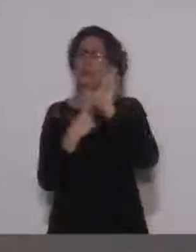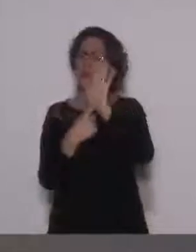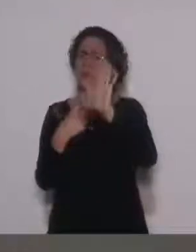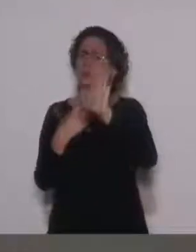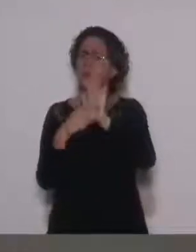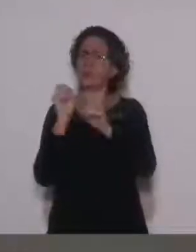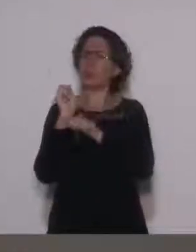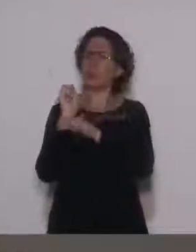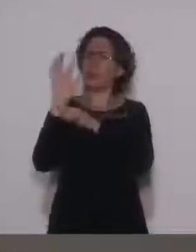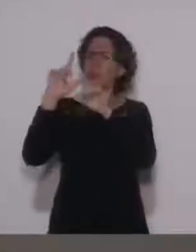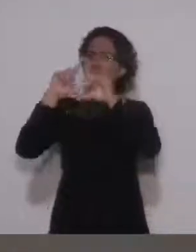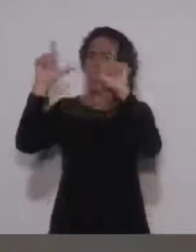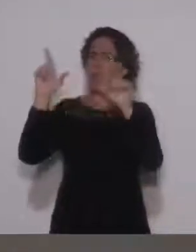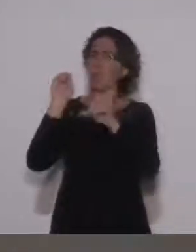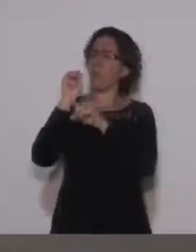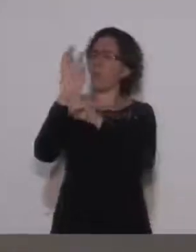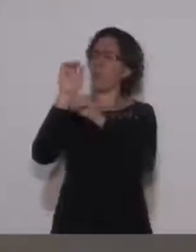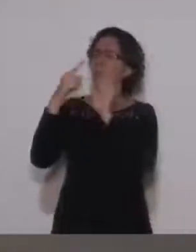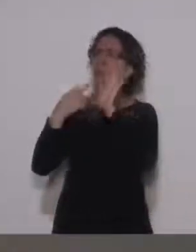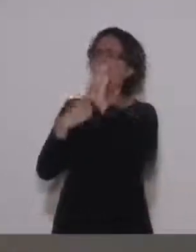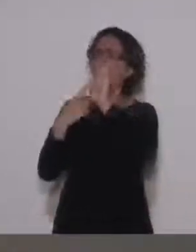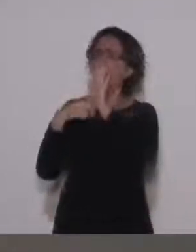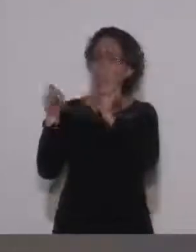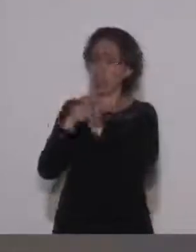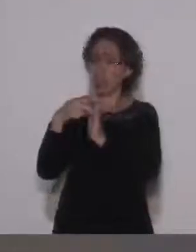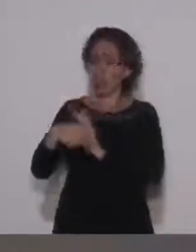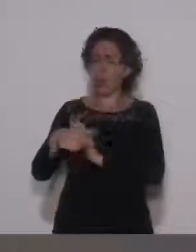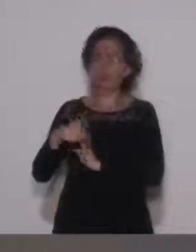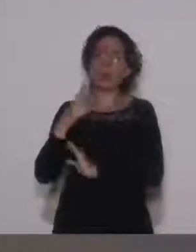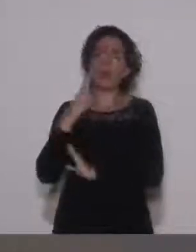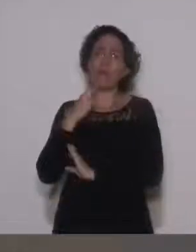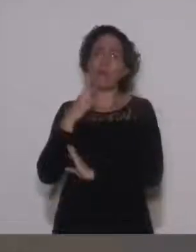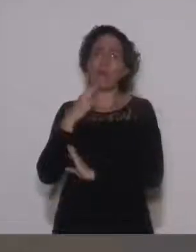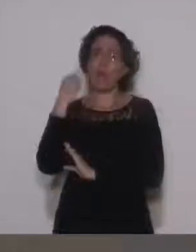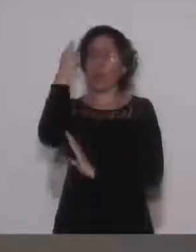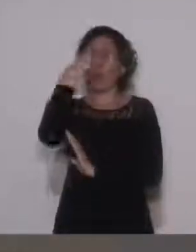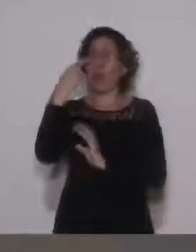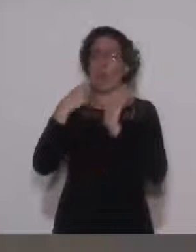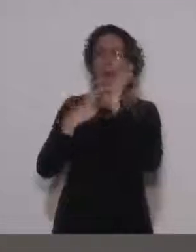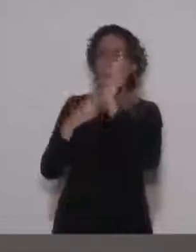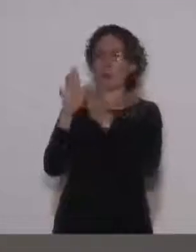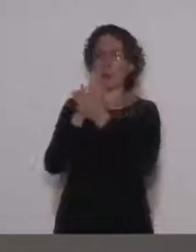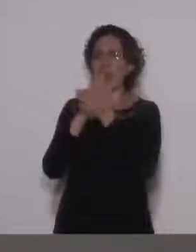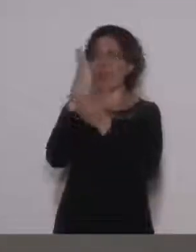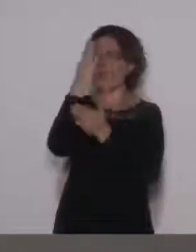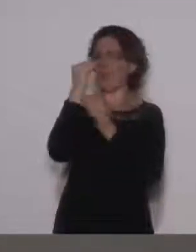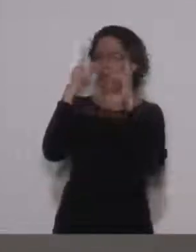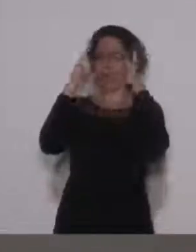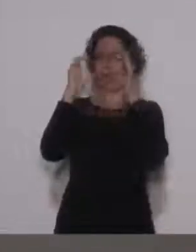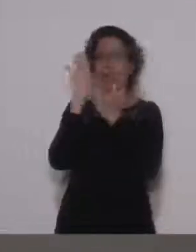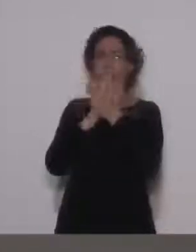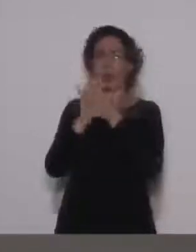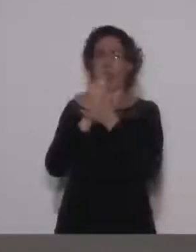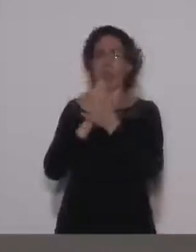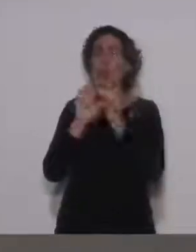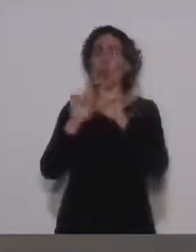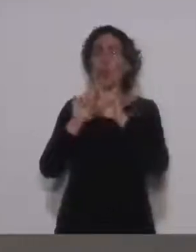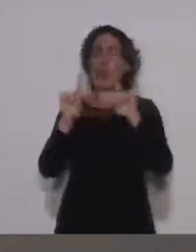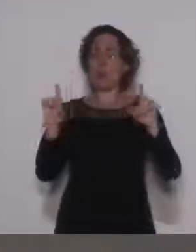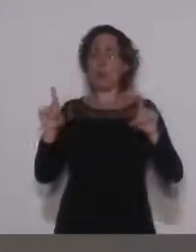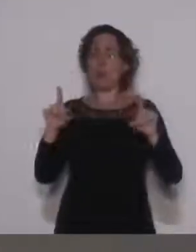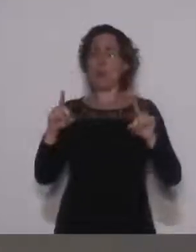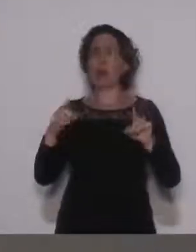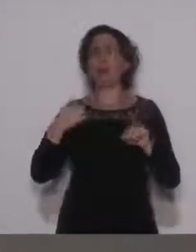ela trabalhou em Vinhedo, uma série de dados na cidade, preservando a identidade das pessoas, óbvio, mas para que a gente possa dar